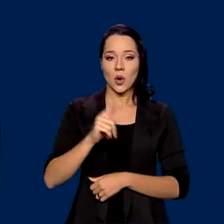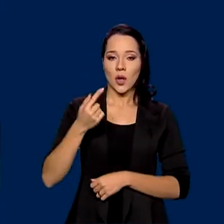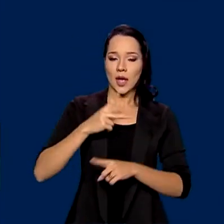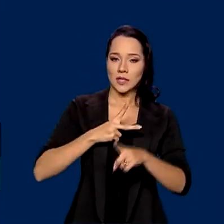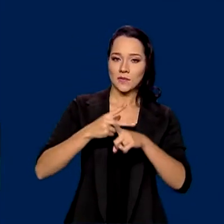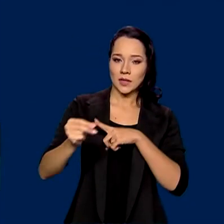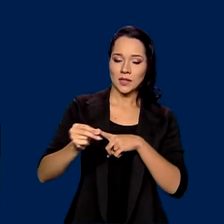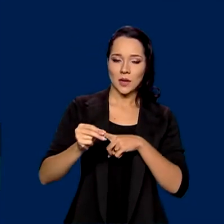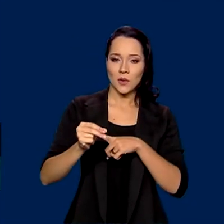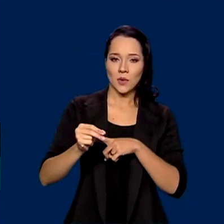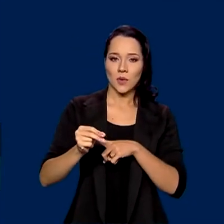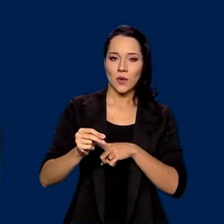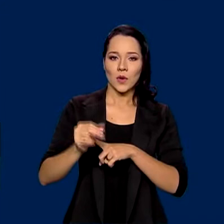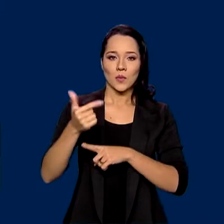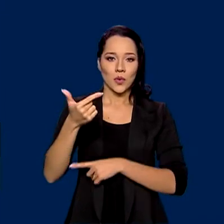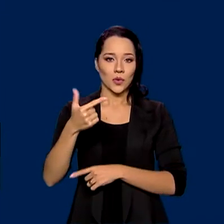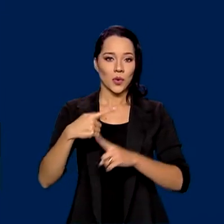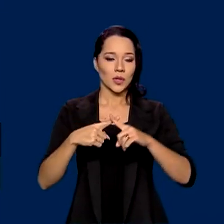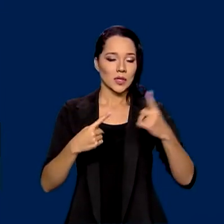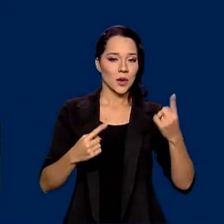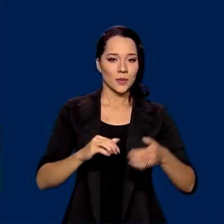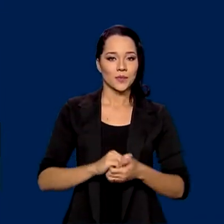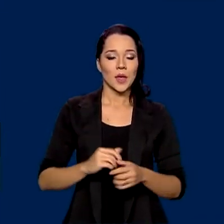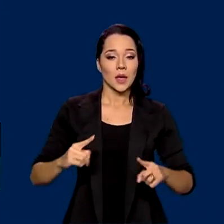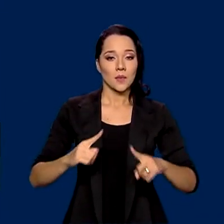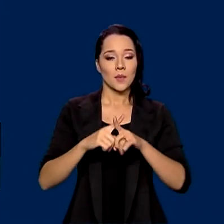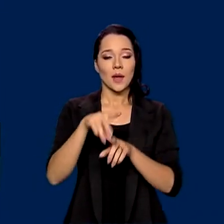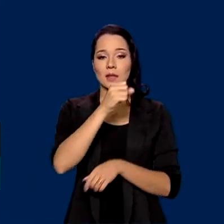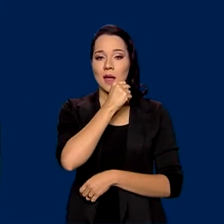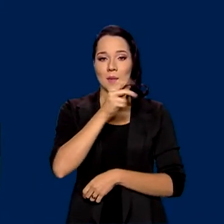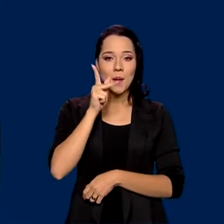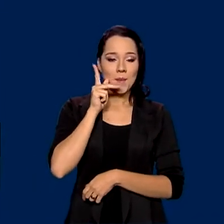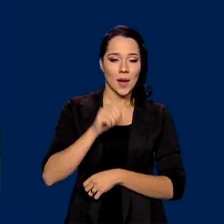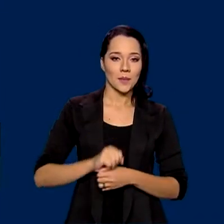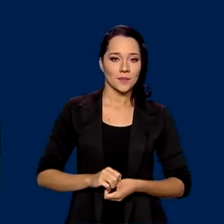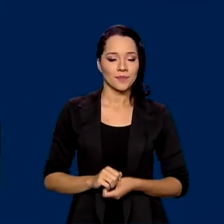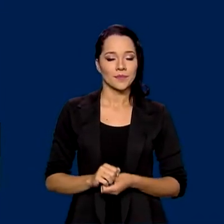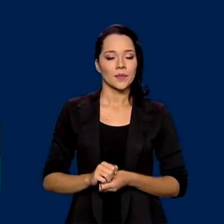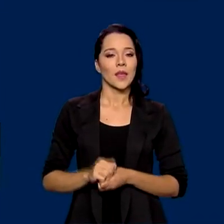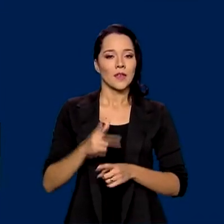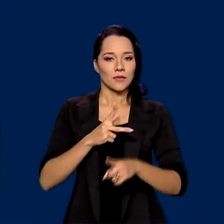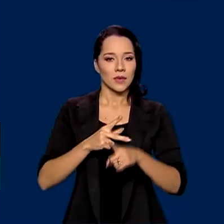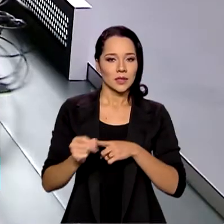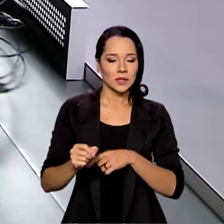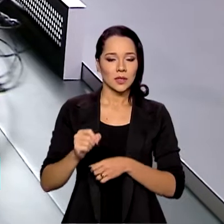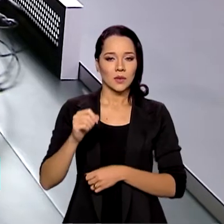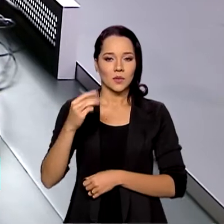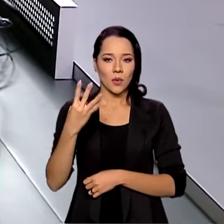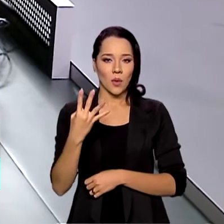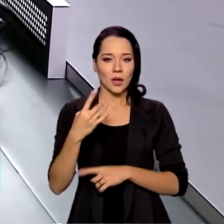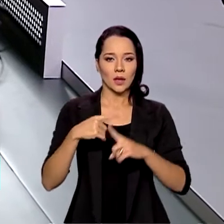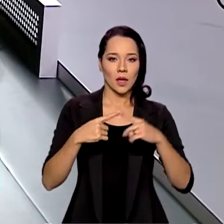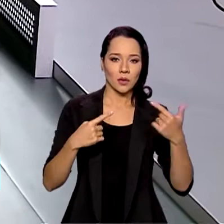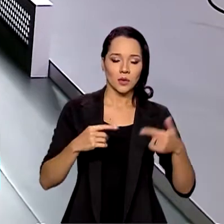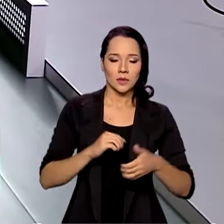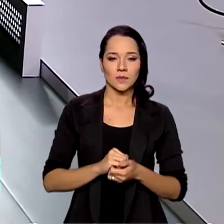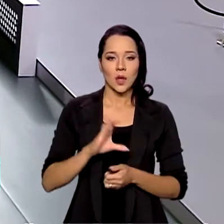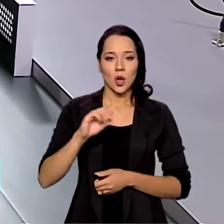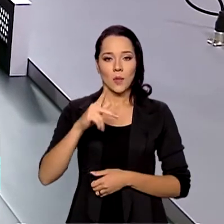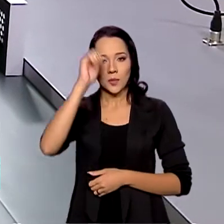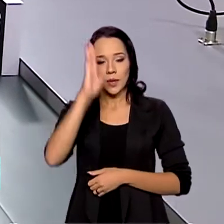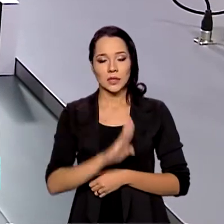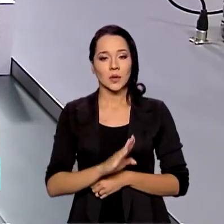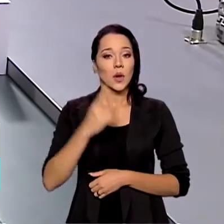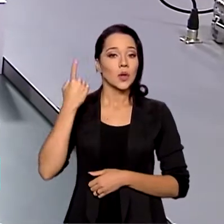venceu Confiança por 2-1. Campeonato Amapaense, o Trem bateu Macapá 4-2. Copa do Brasil, o Atlético